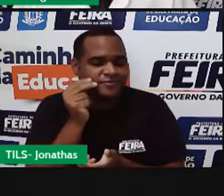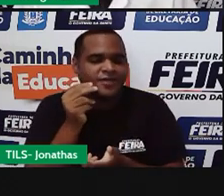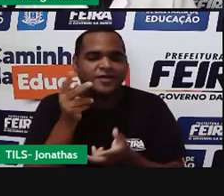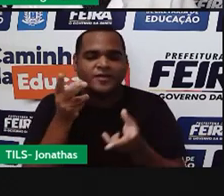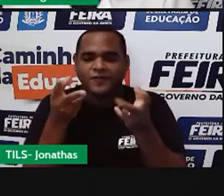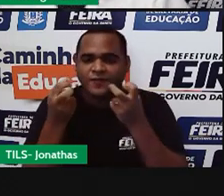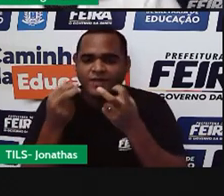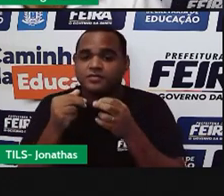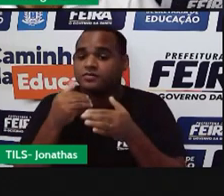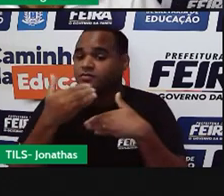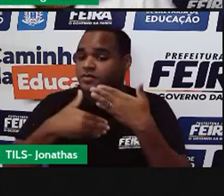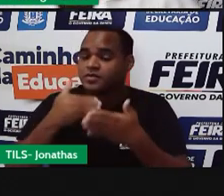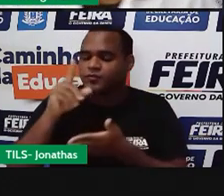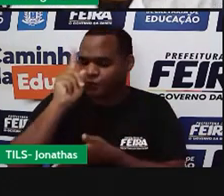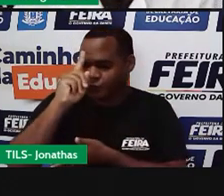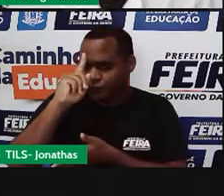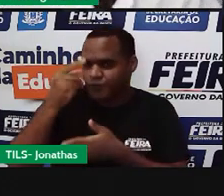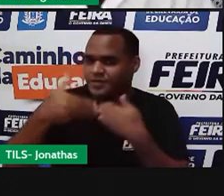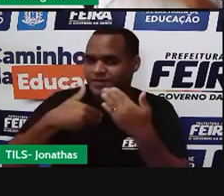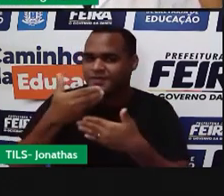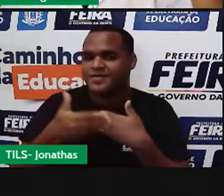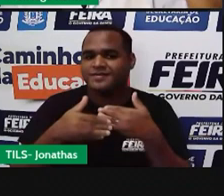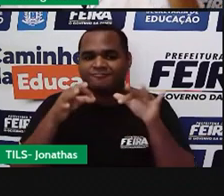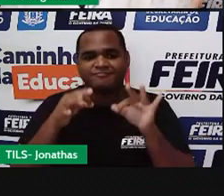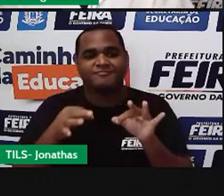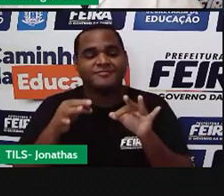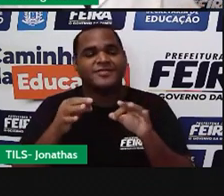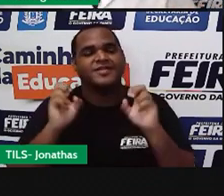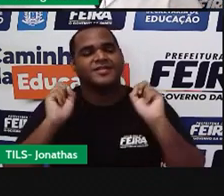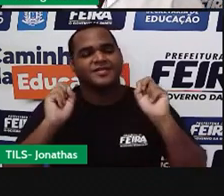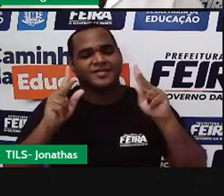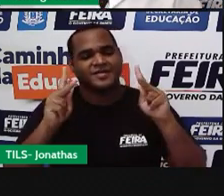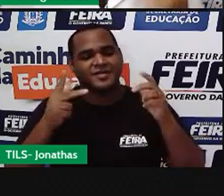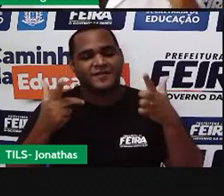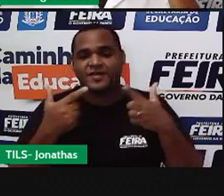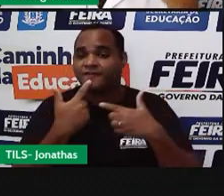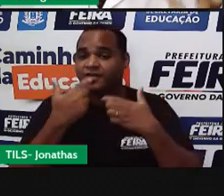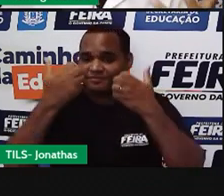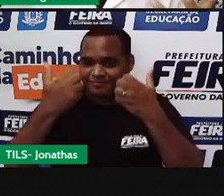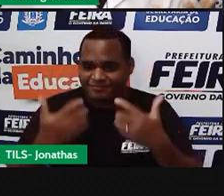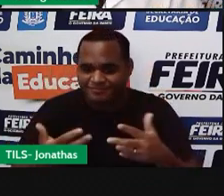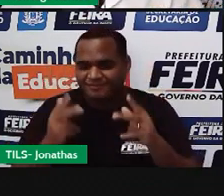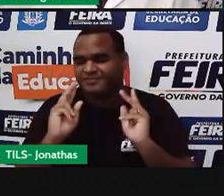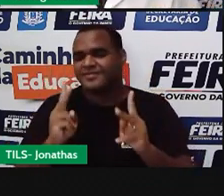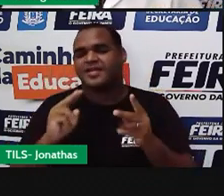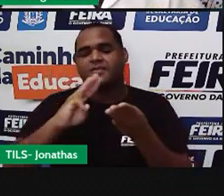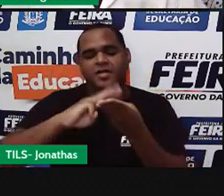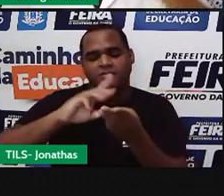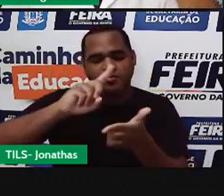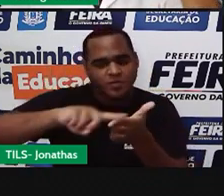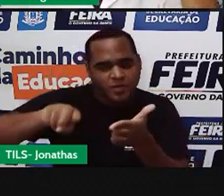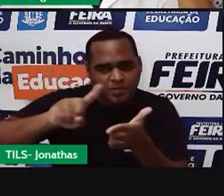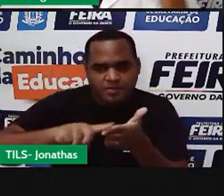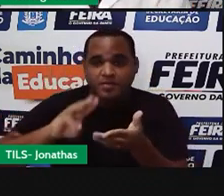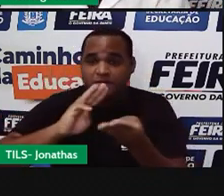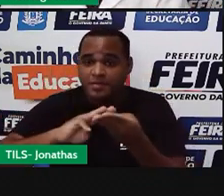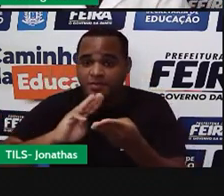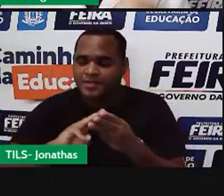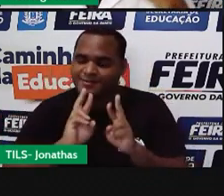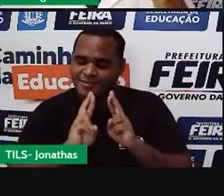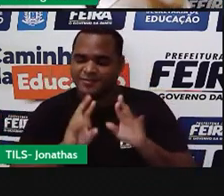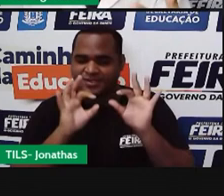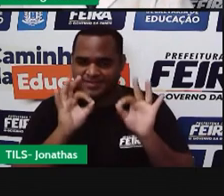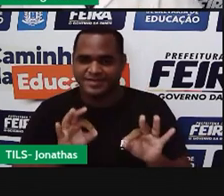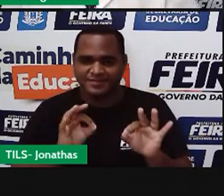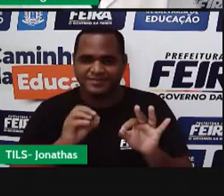parte do nosso dia a dia tá bom então é isso aí fica o meu recado de sempre matemática não é problema matemática é